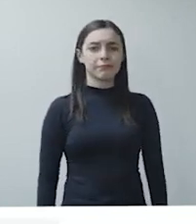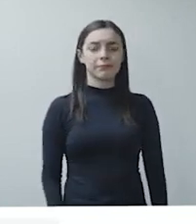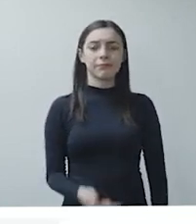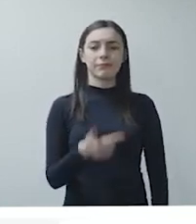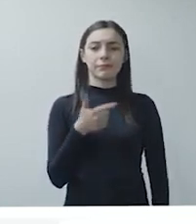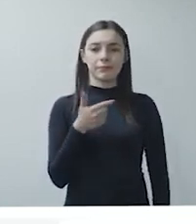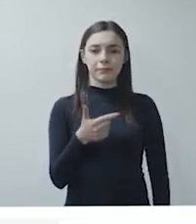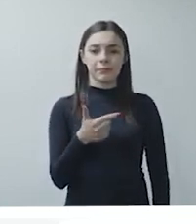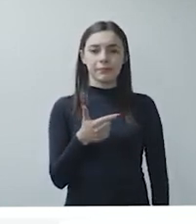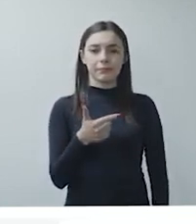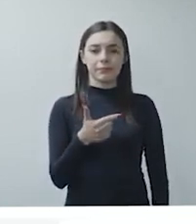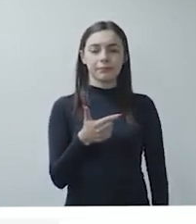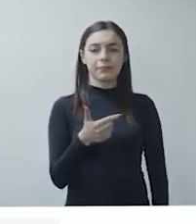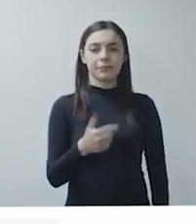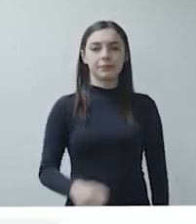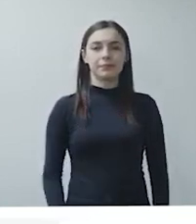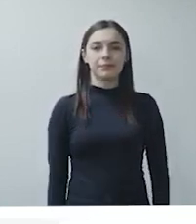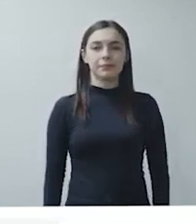2